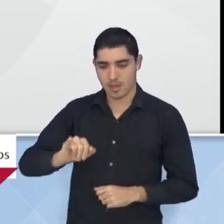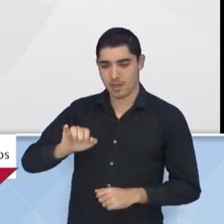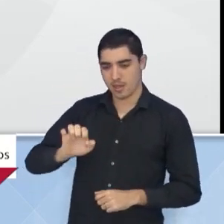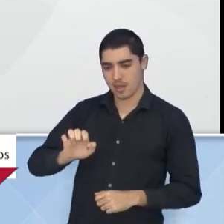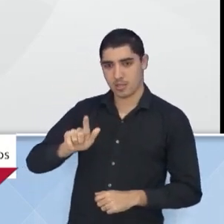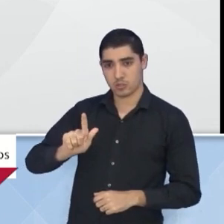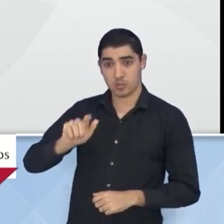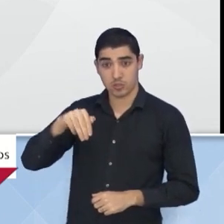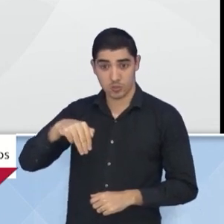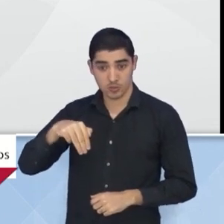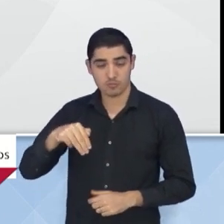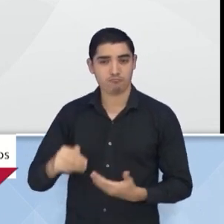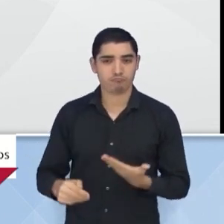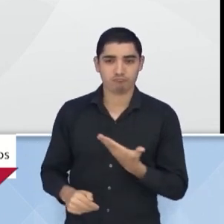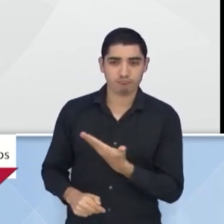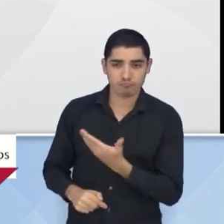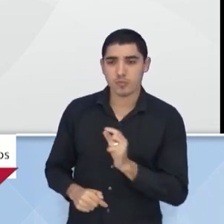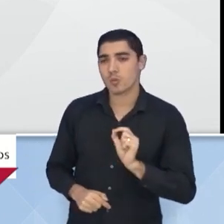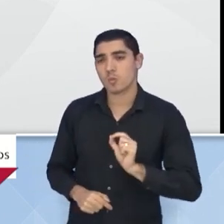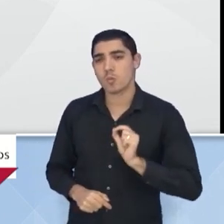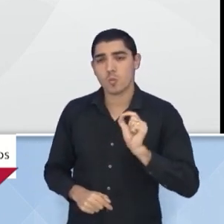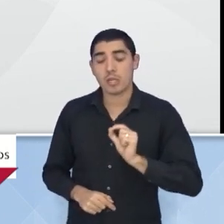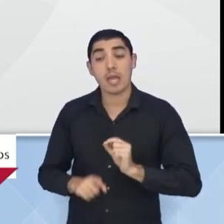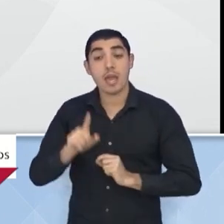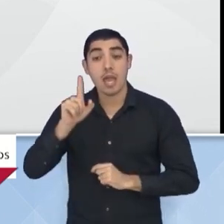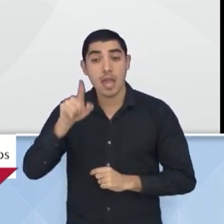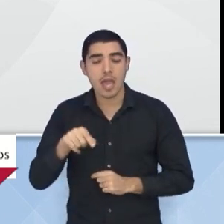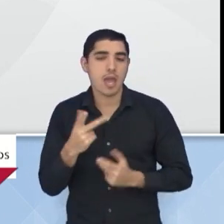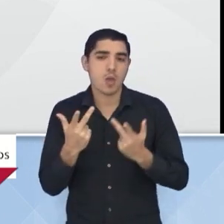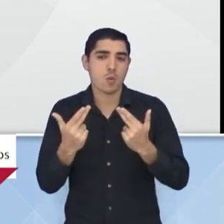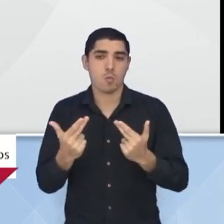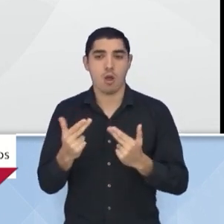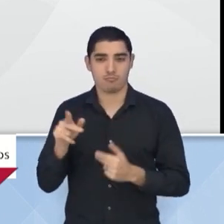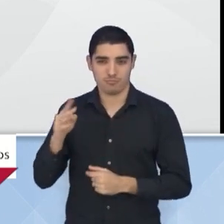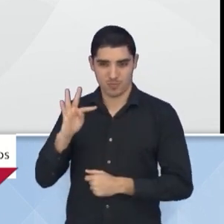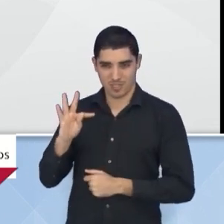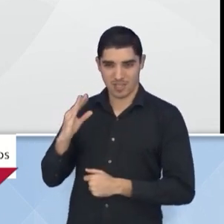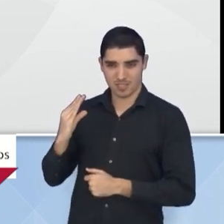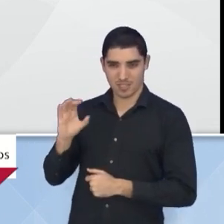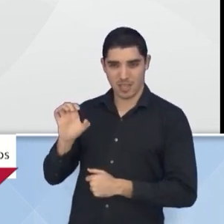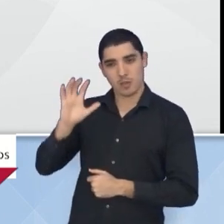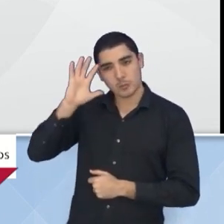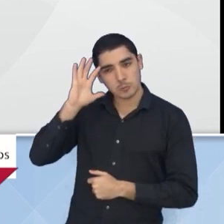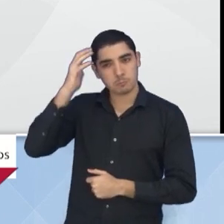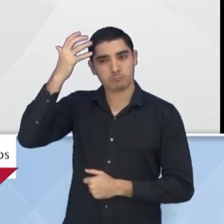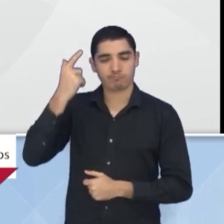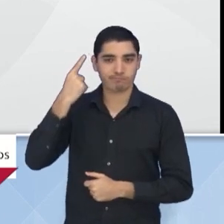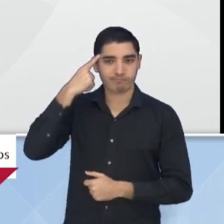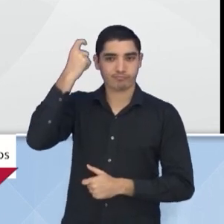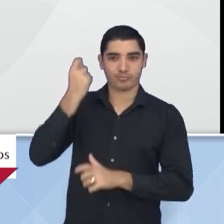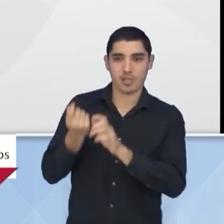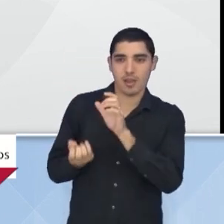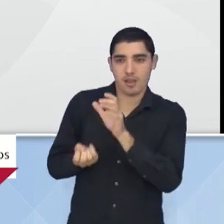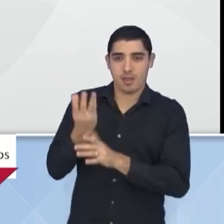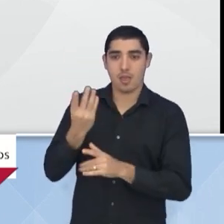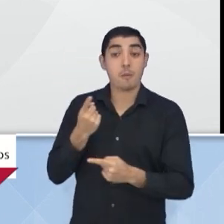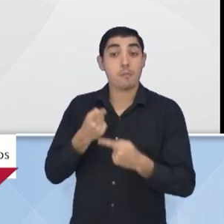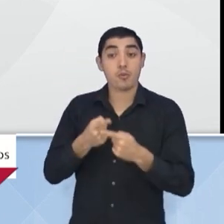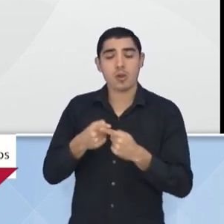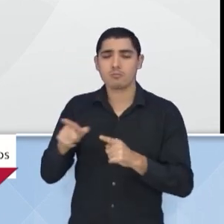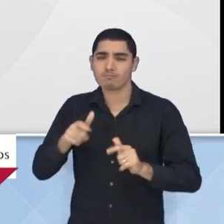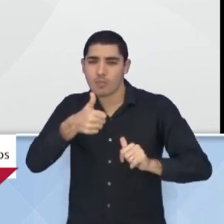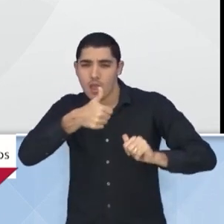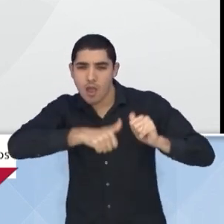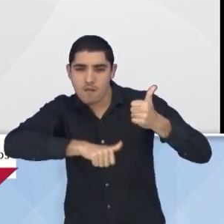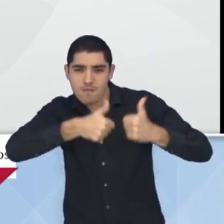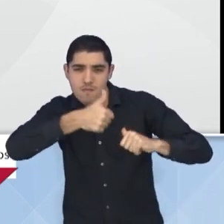e o egm é um indicador criado pelo tribunal é um indicador perene né A